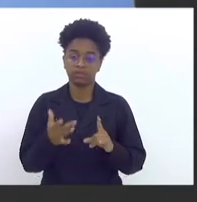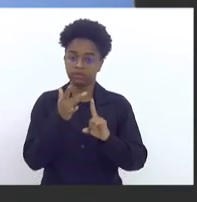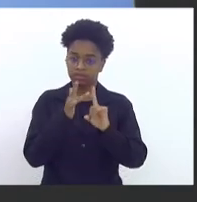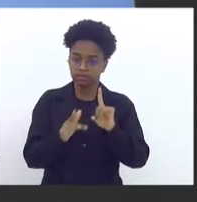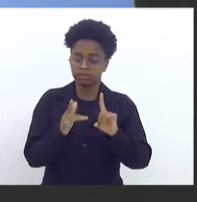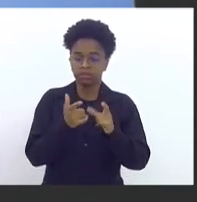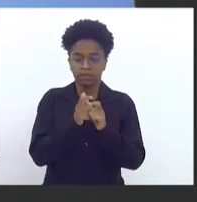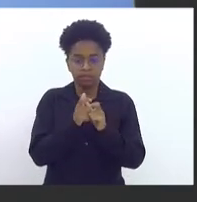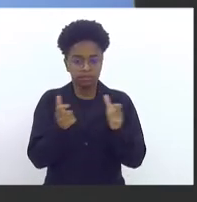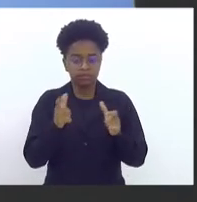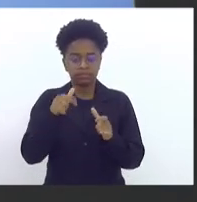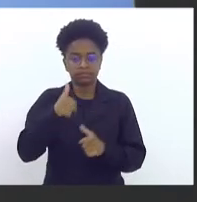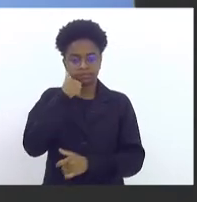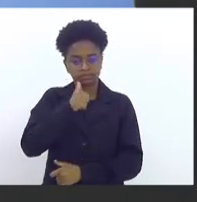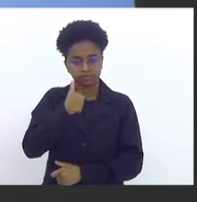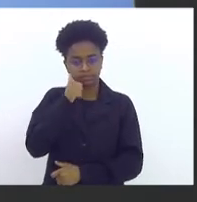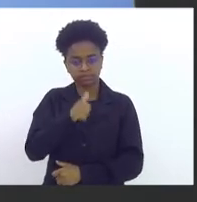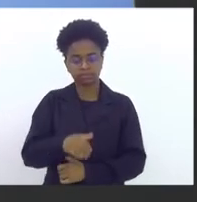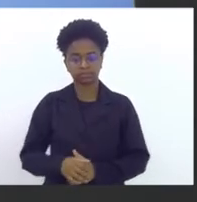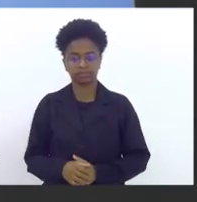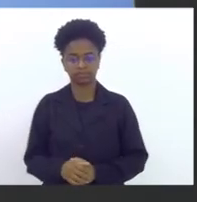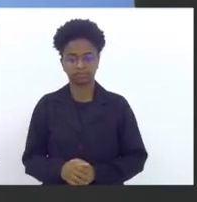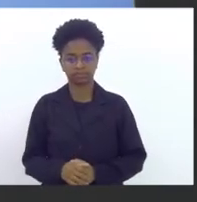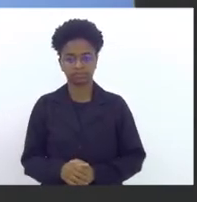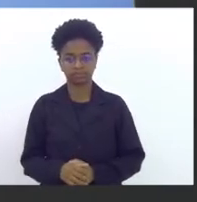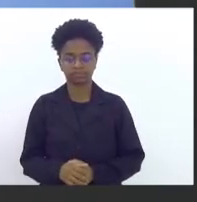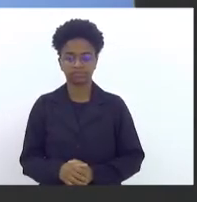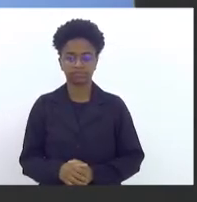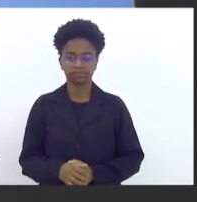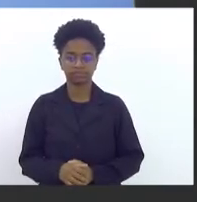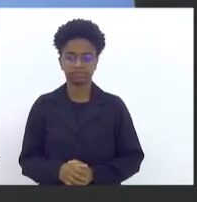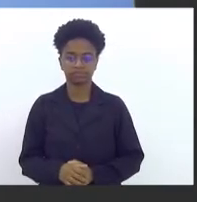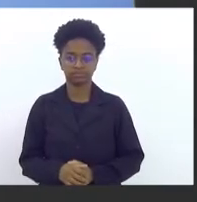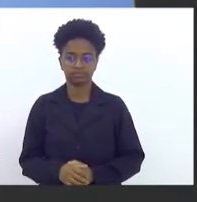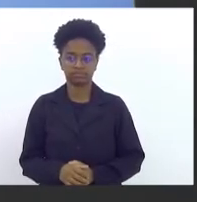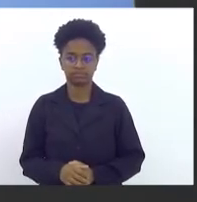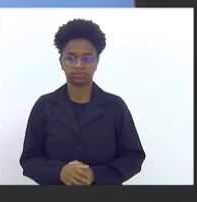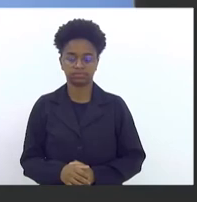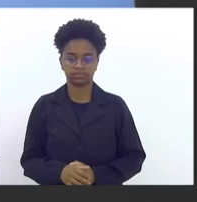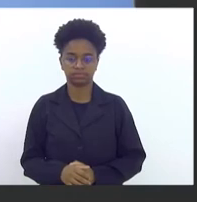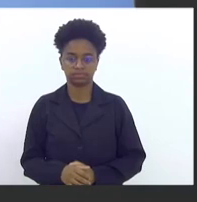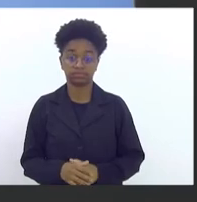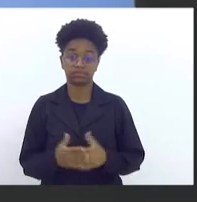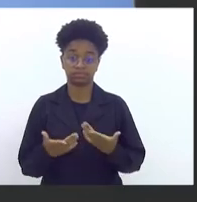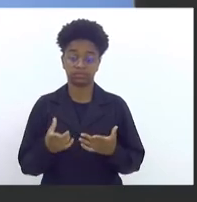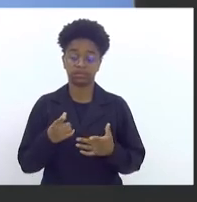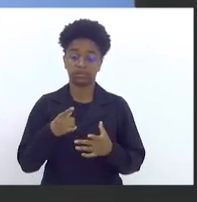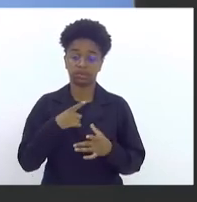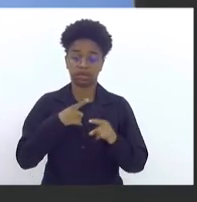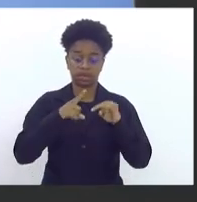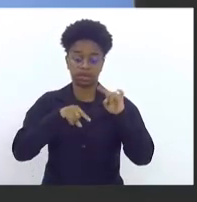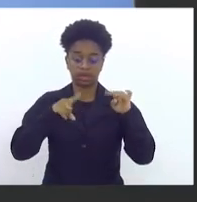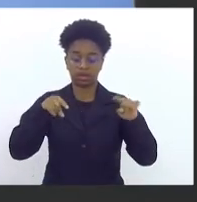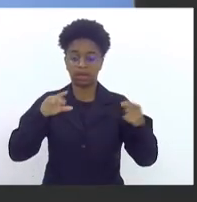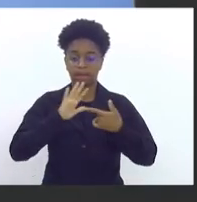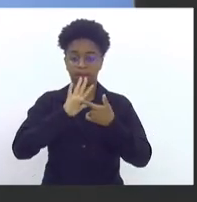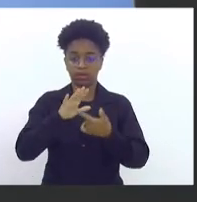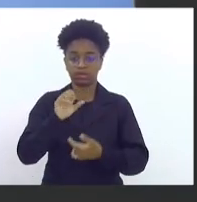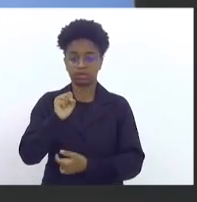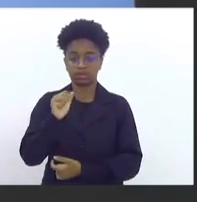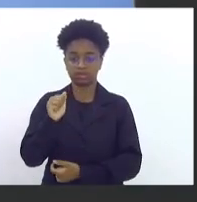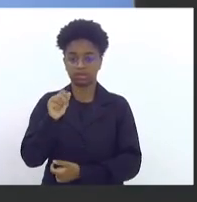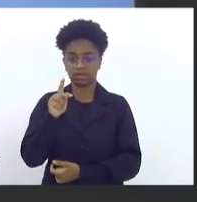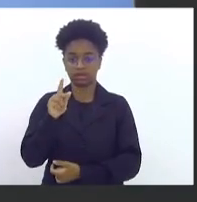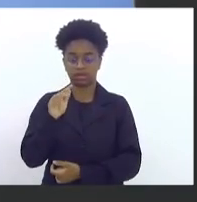é a mulher e o relato e se agressor ele é o homem Né isso na estatística do algo que você fernet do ano passado